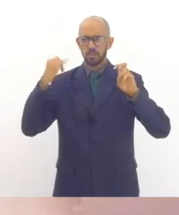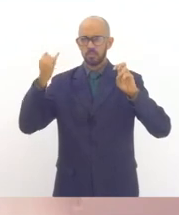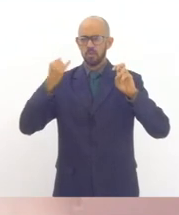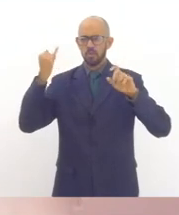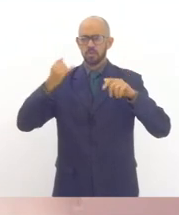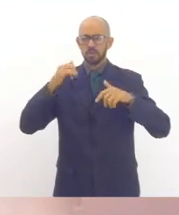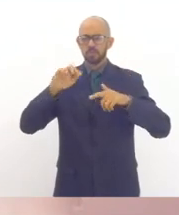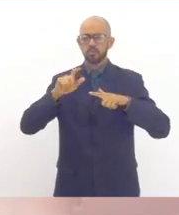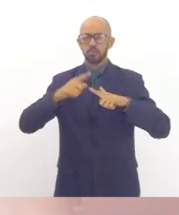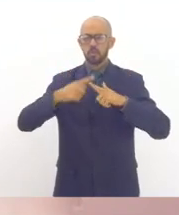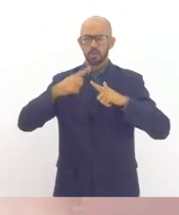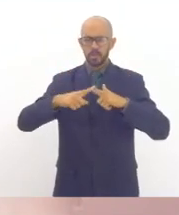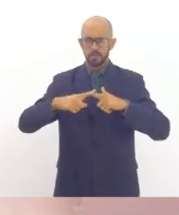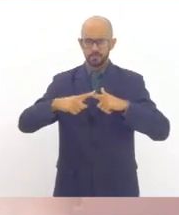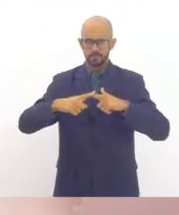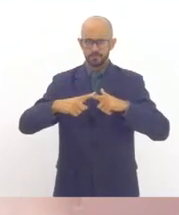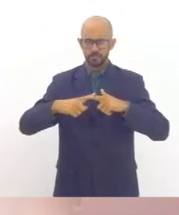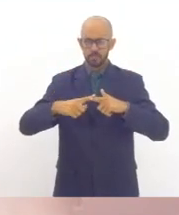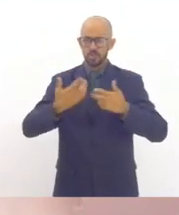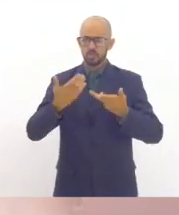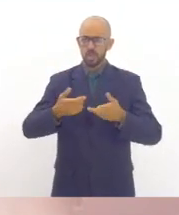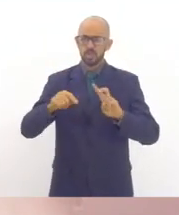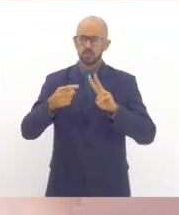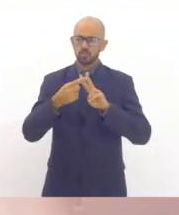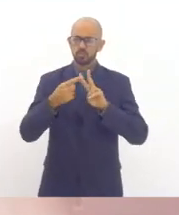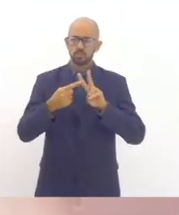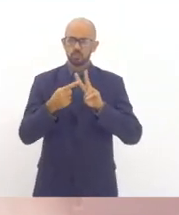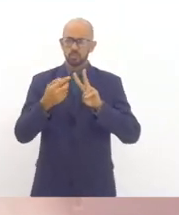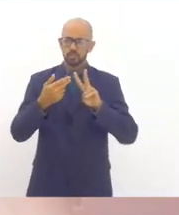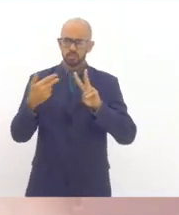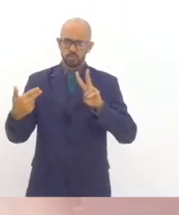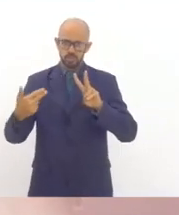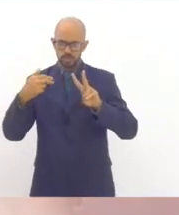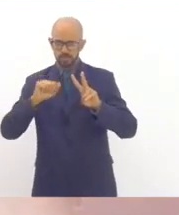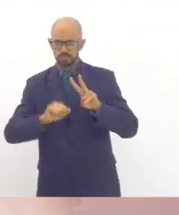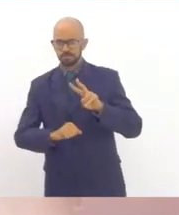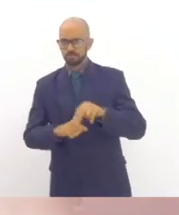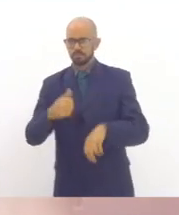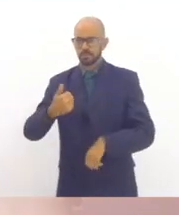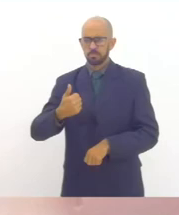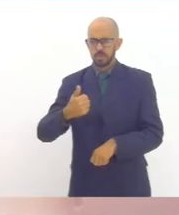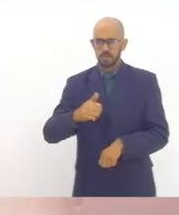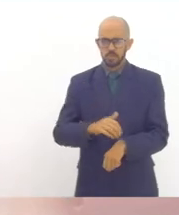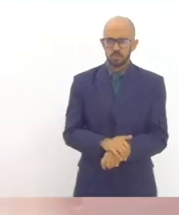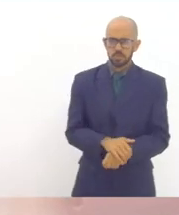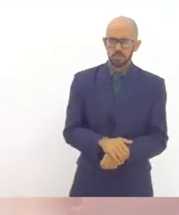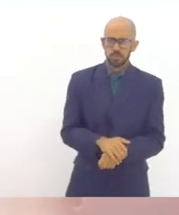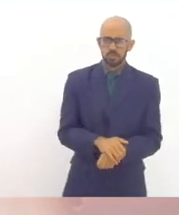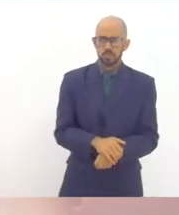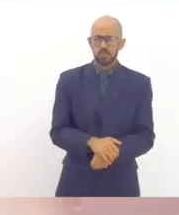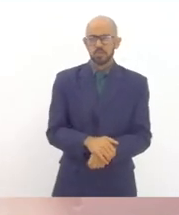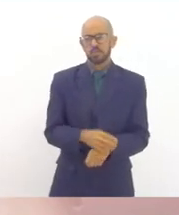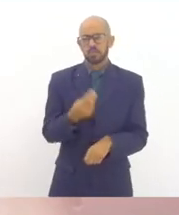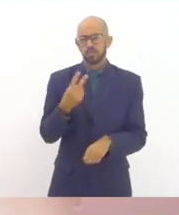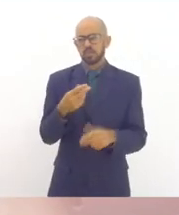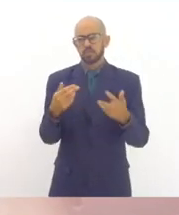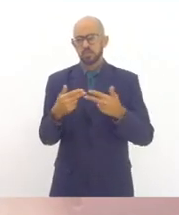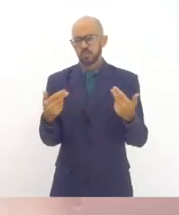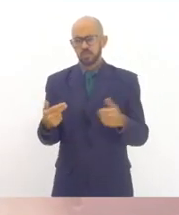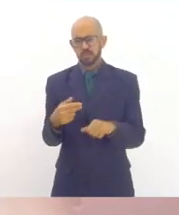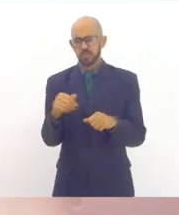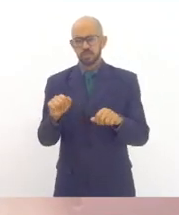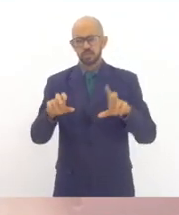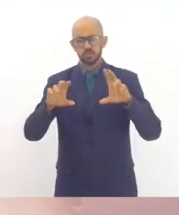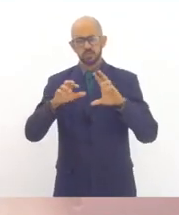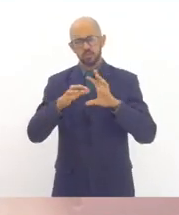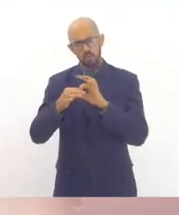razões. E eu queria explorar duas delas, pelo menos, né? Primeiro, dois elementos de contexto, melhor